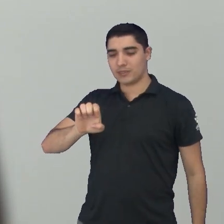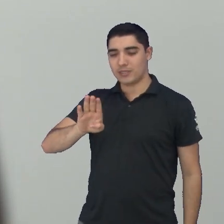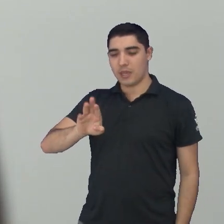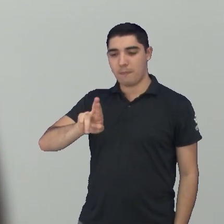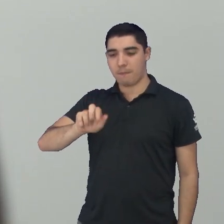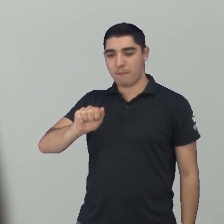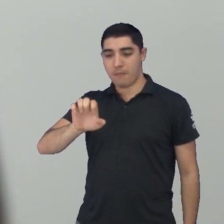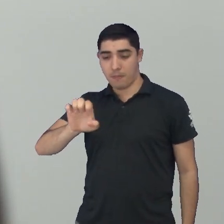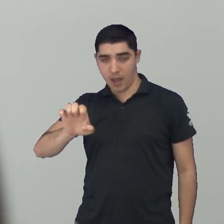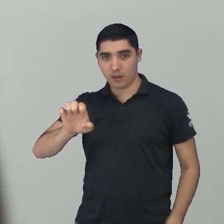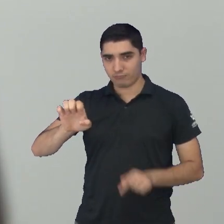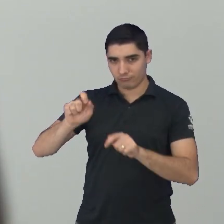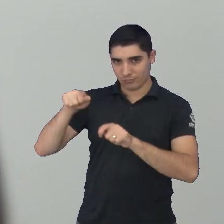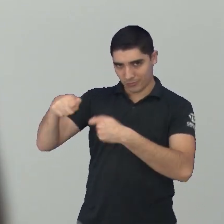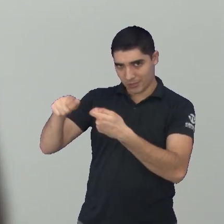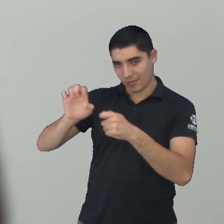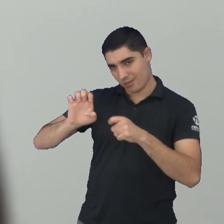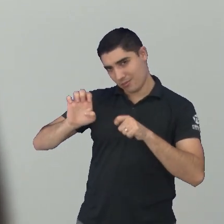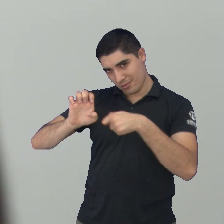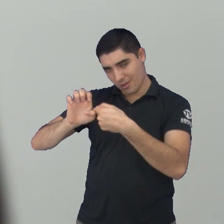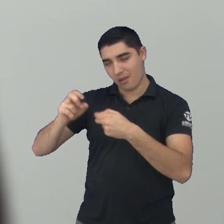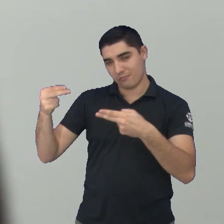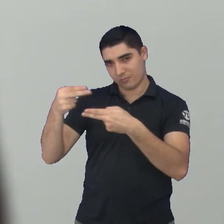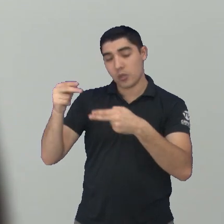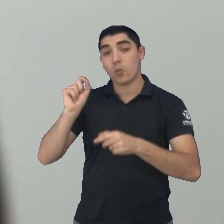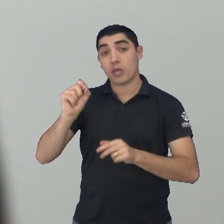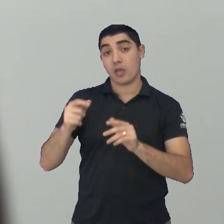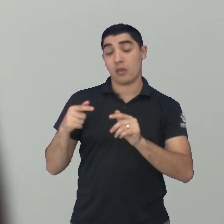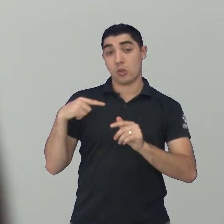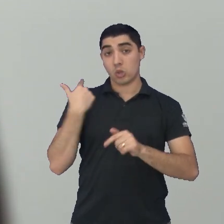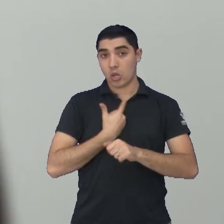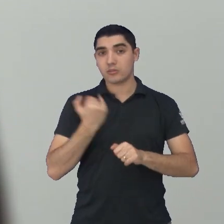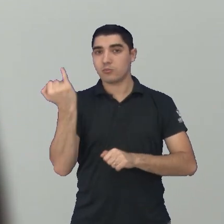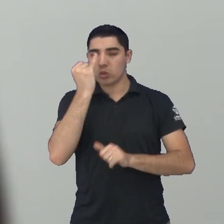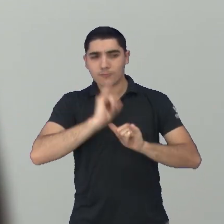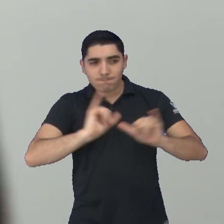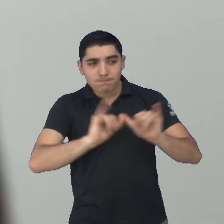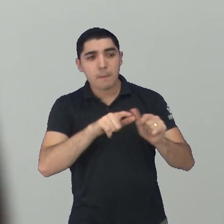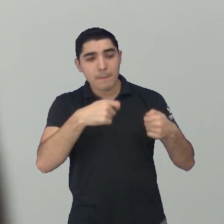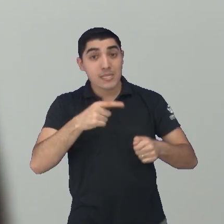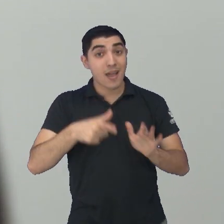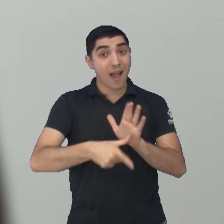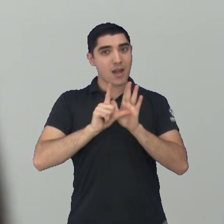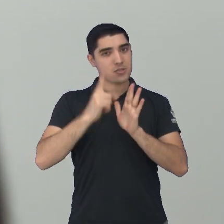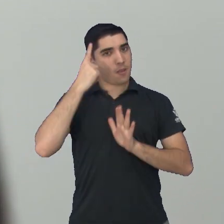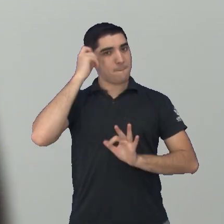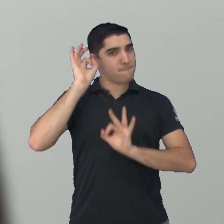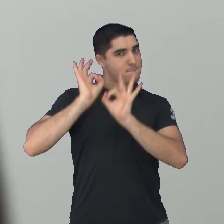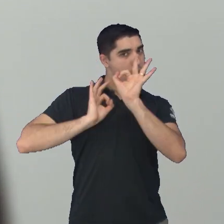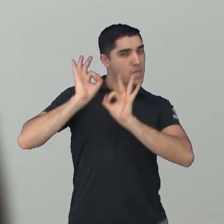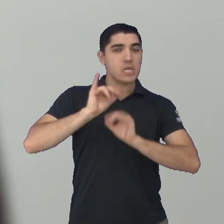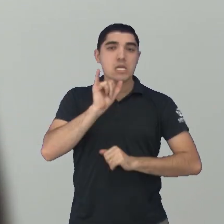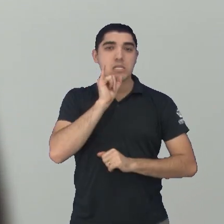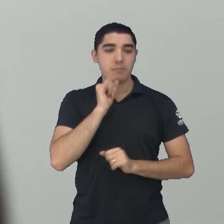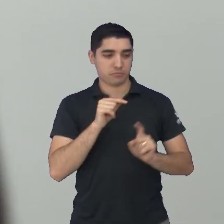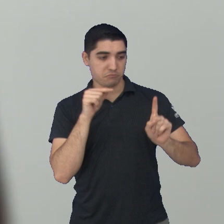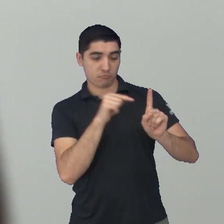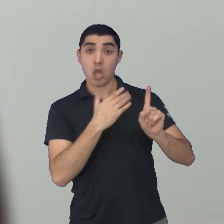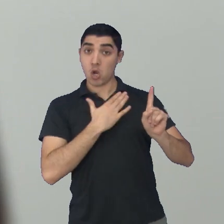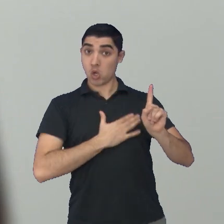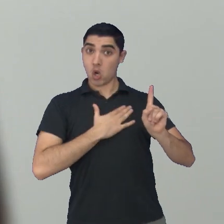é o planejamento. Às vezes o empresário ele gosta do que ele faz, então, por exemplo, eu vou